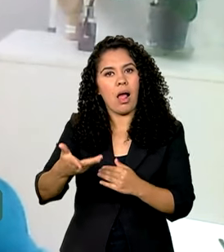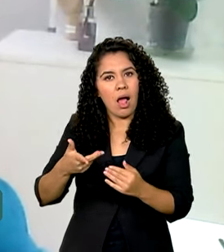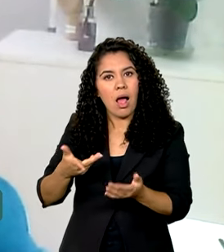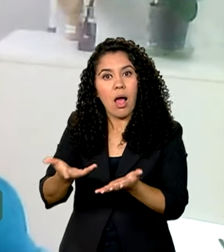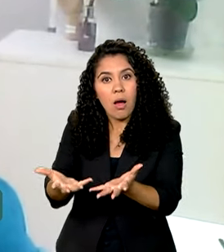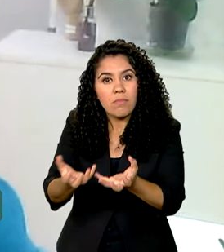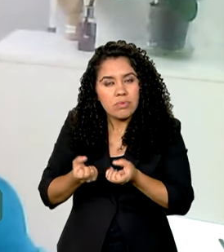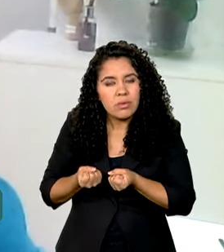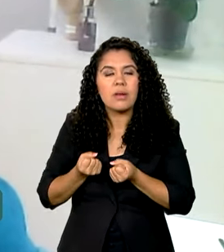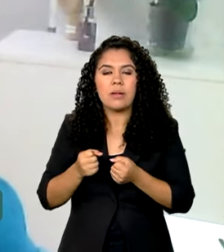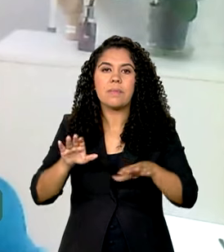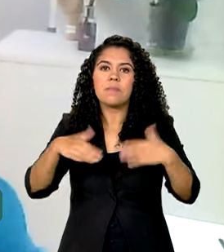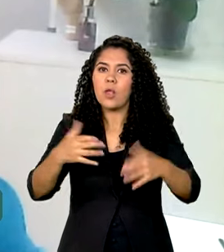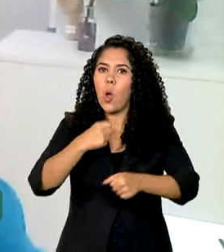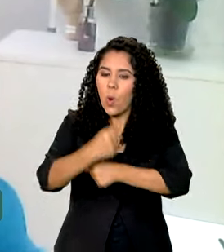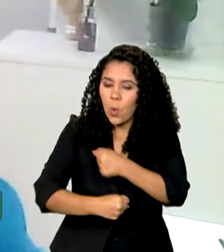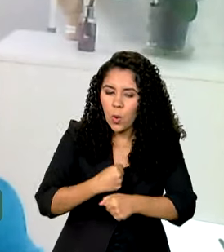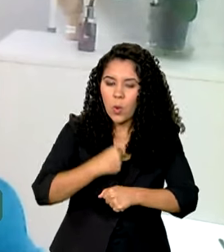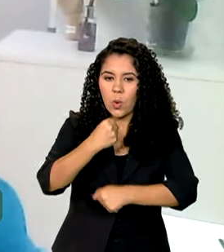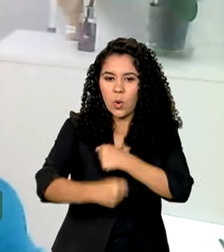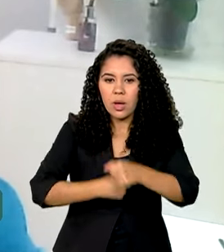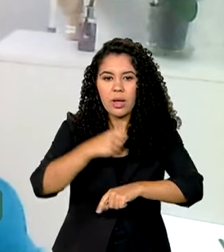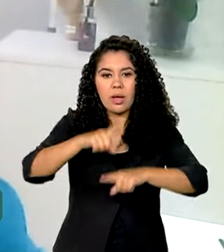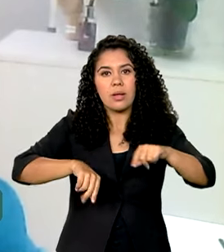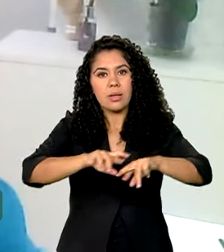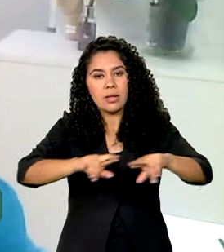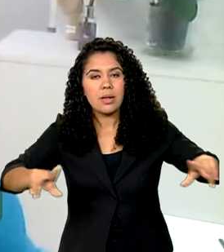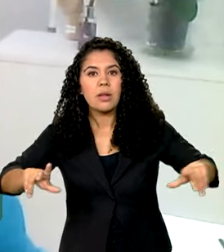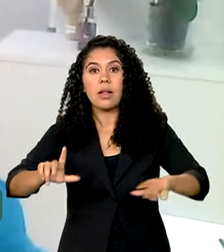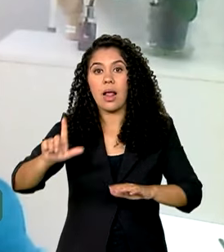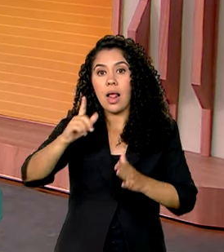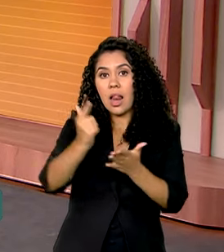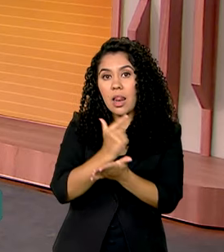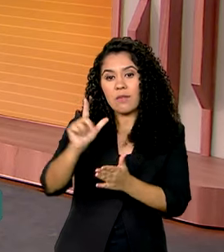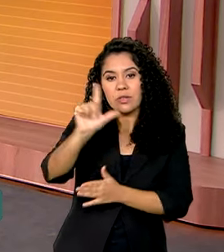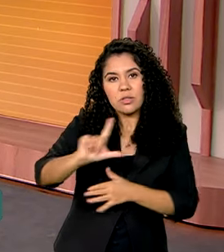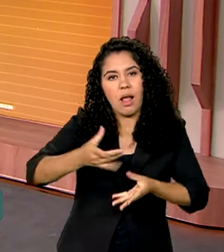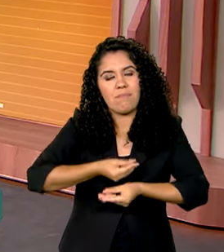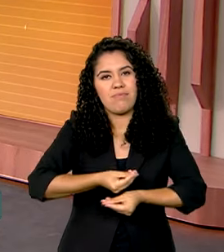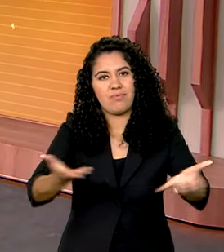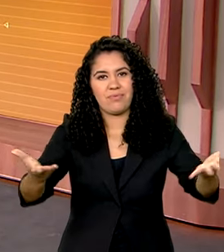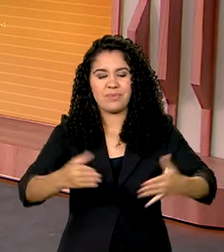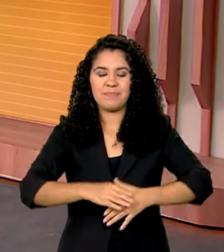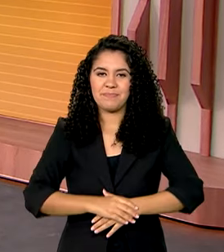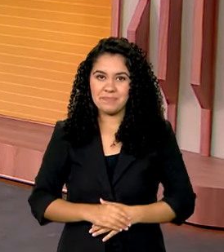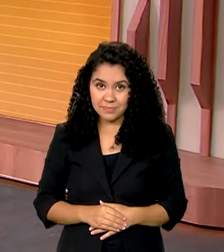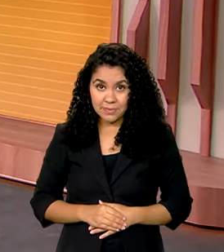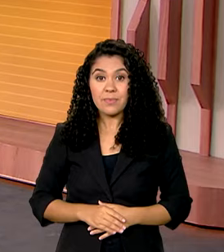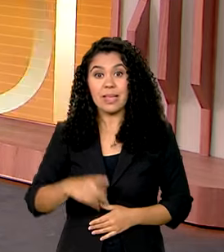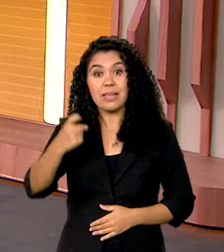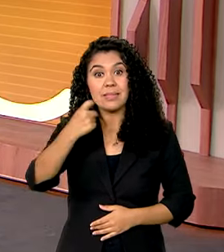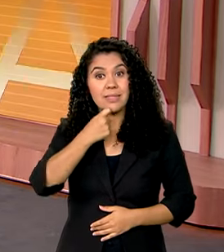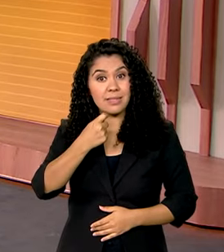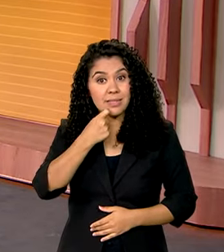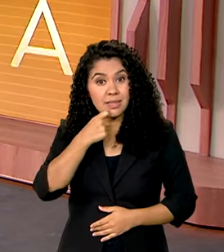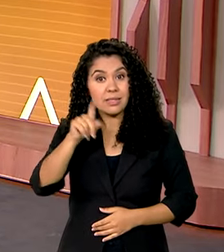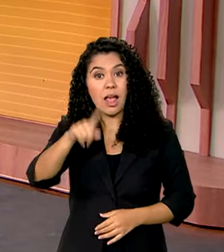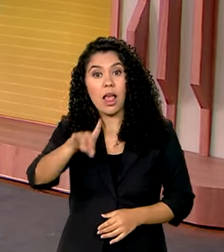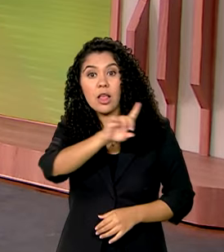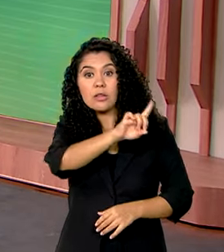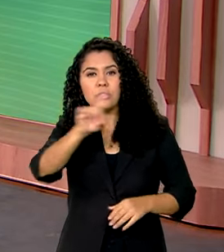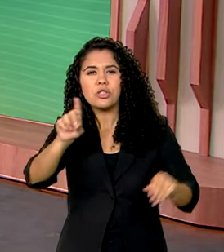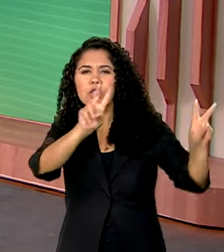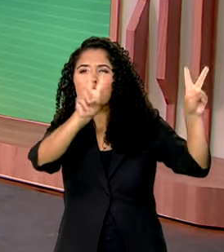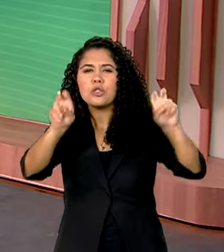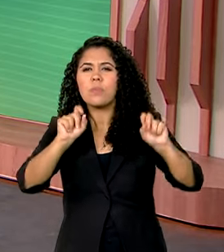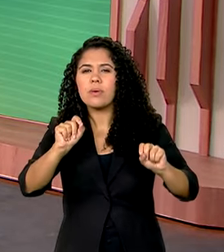com que todos os anos livros literários sejam distribuídos. E olha, sexta-feira é o dia do nosso quadro Fé